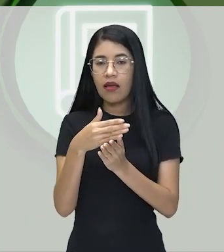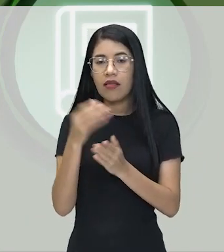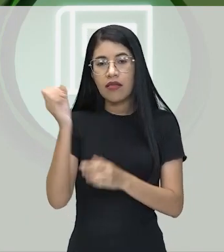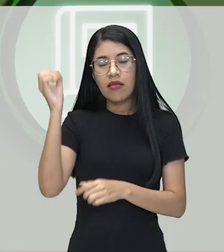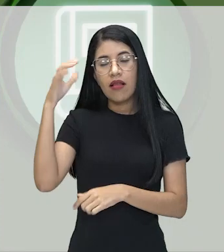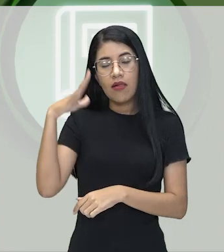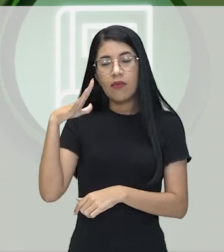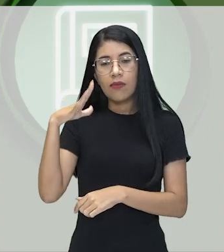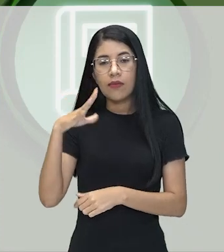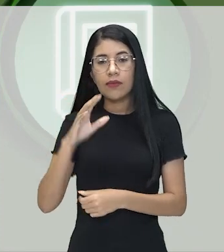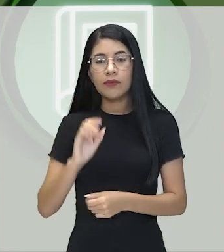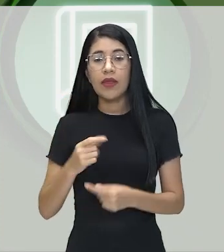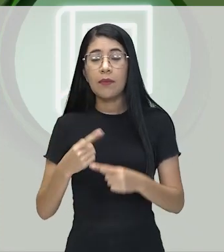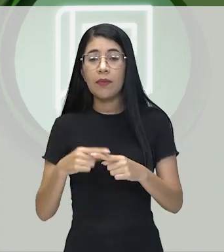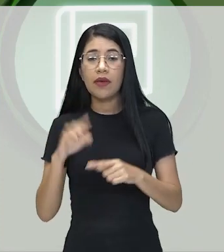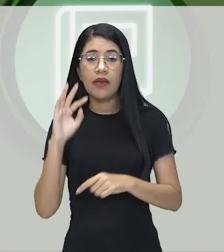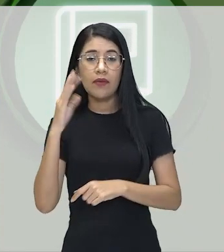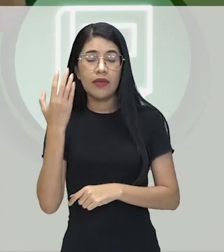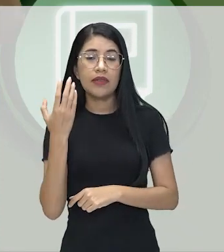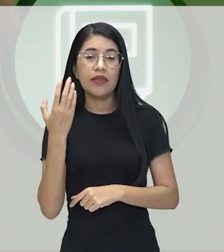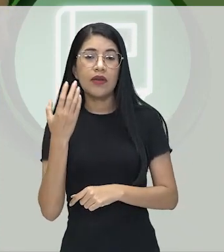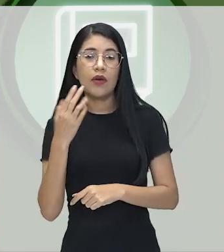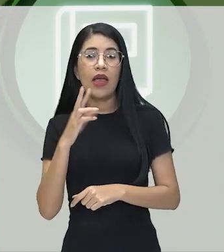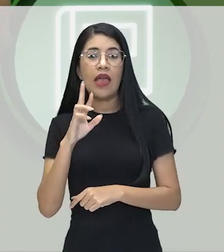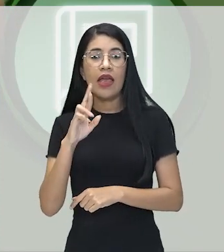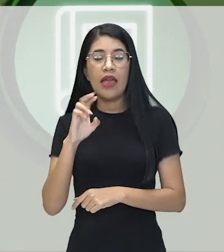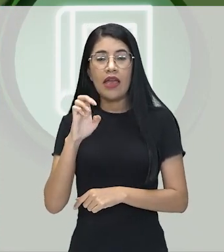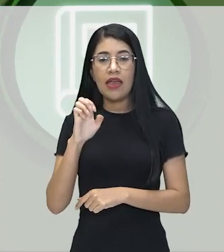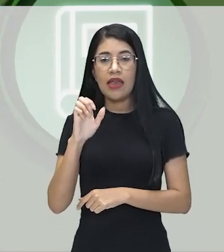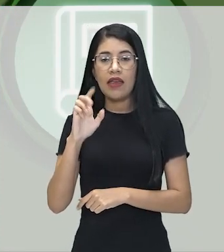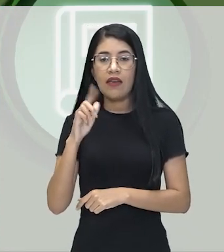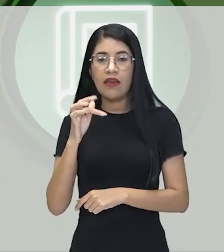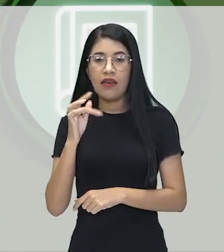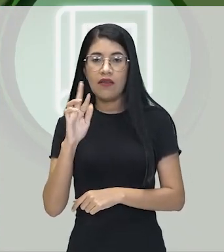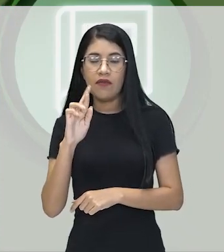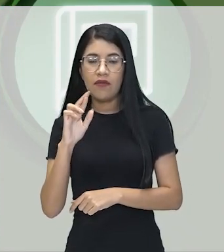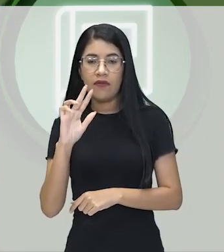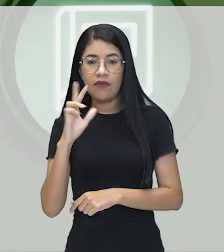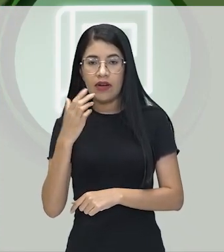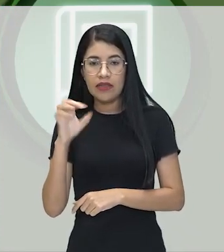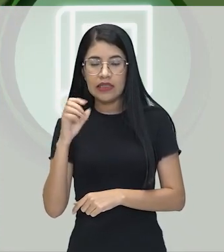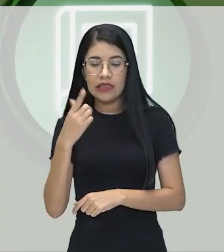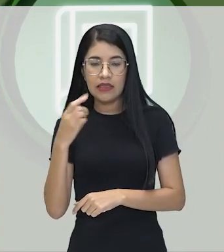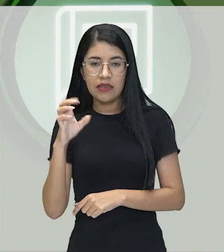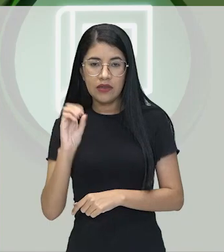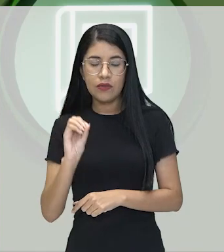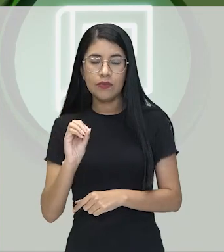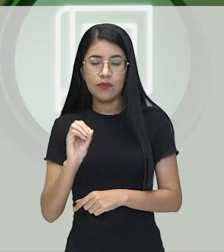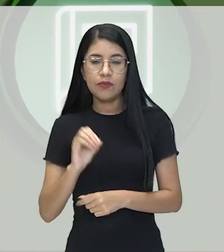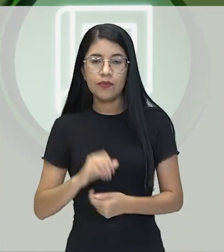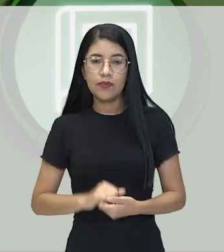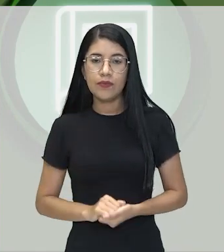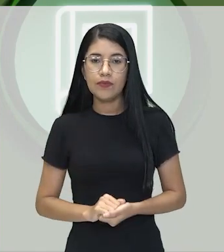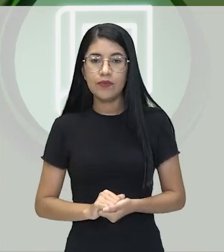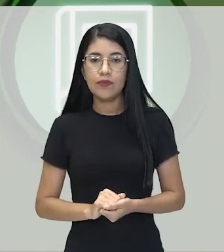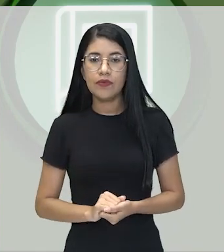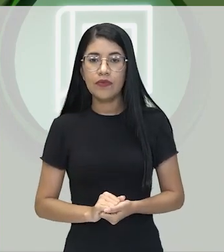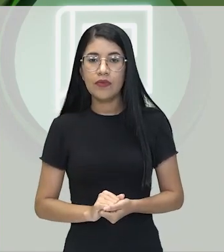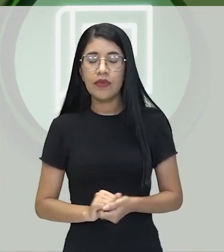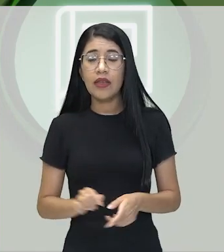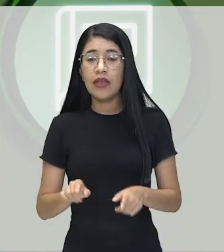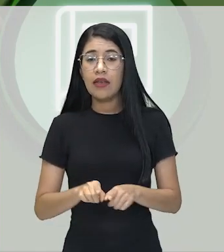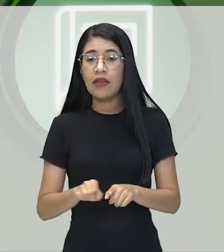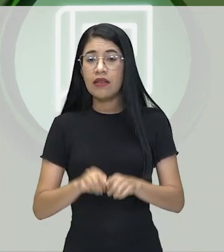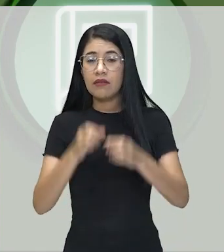luz aconteceu por conta daquilo que nós chamamos de refração, tá, pessoal? Além disso, eu quero também falar aqui